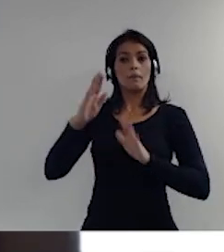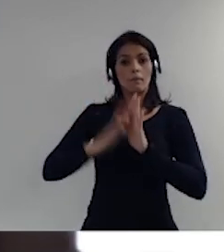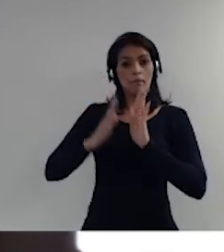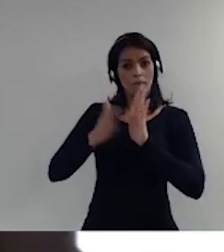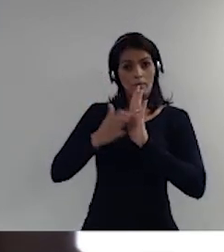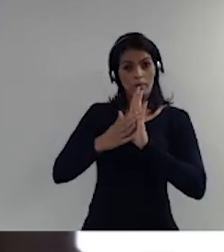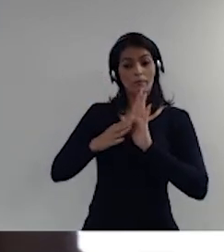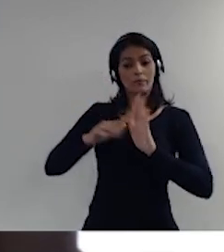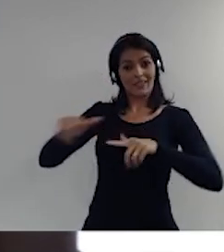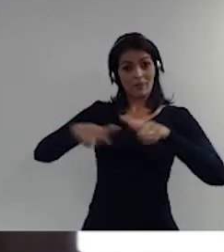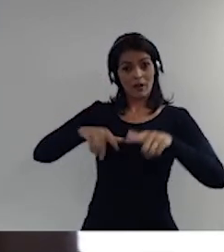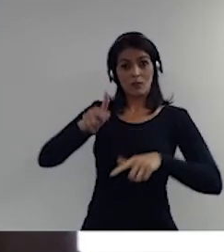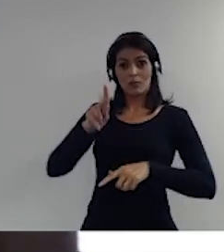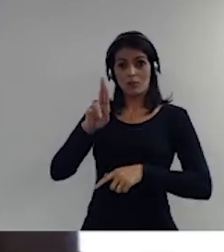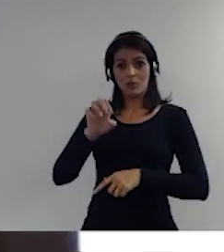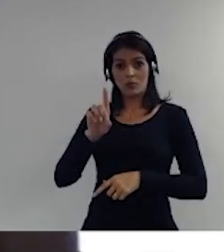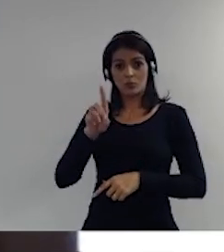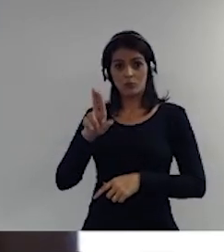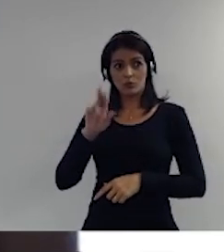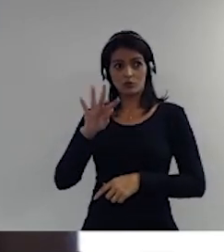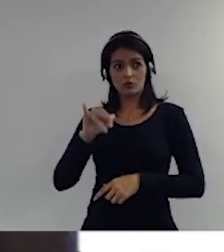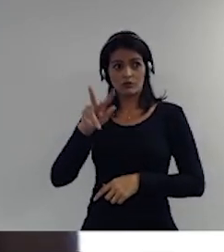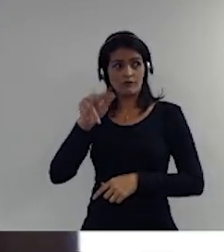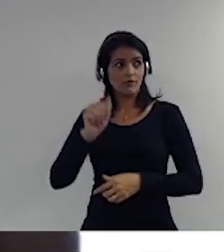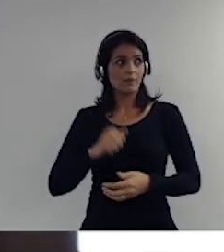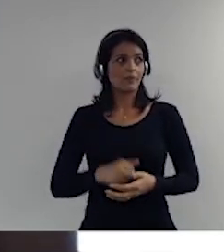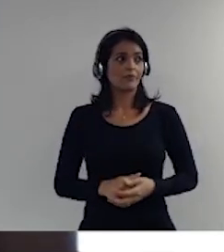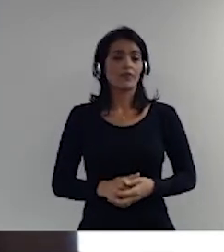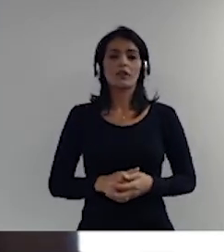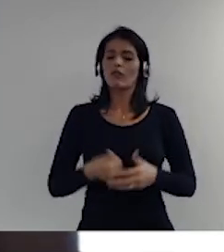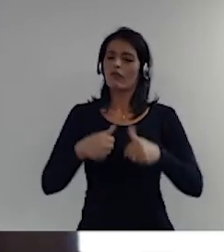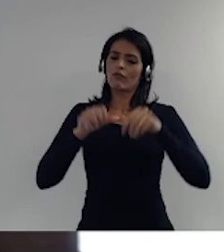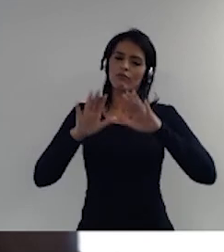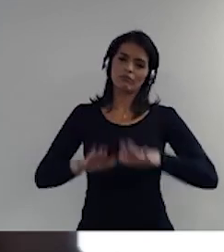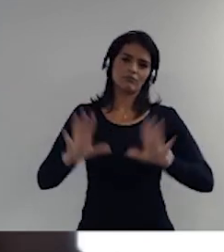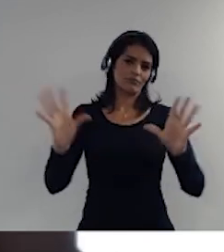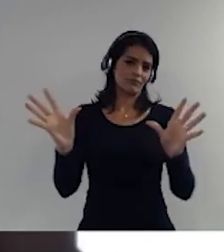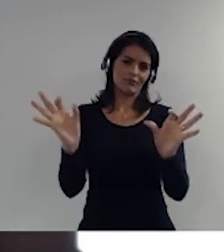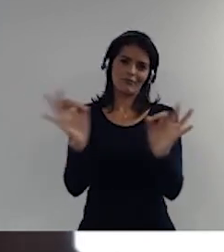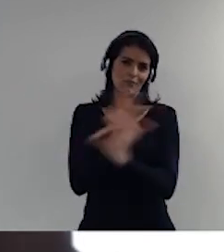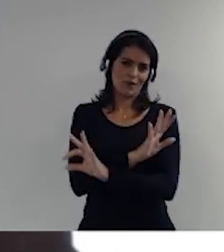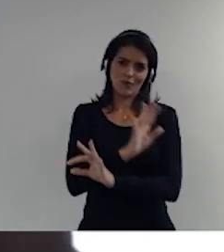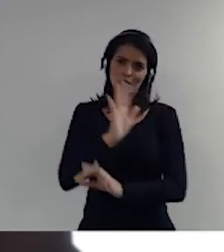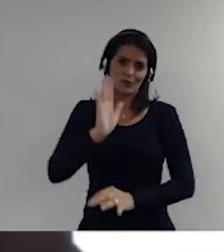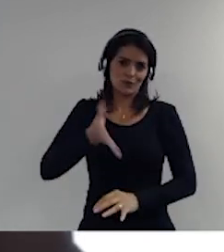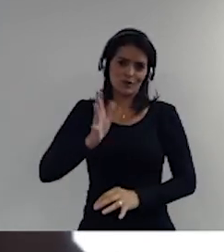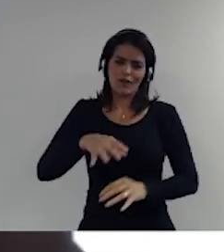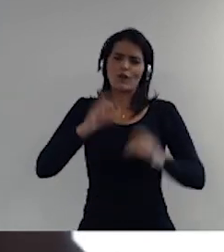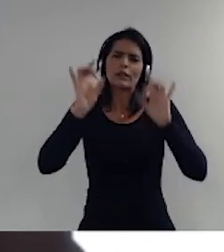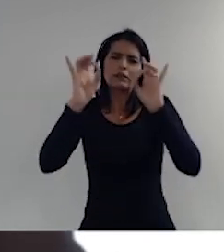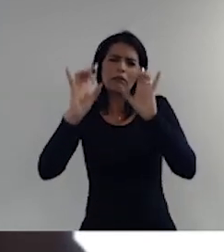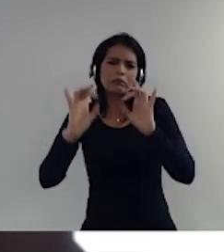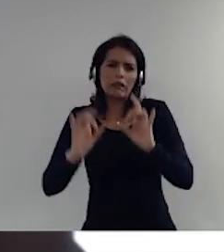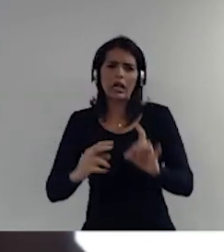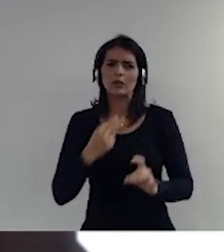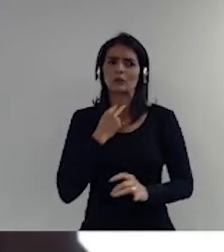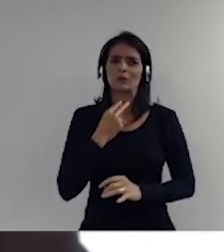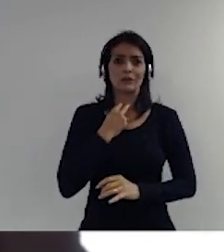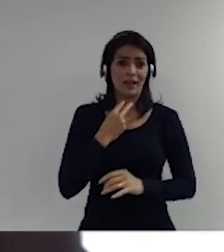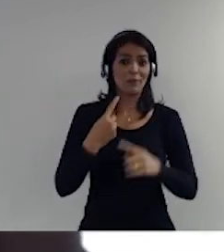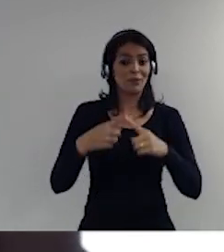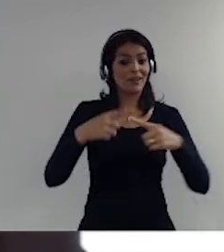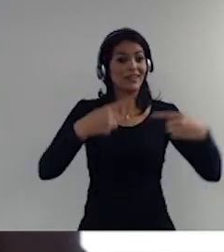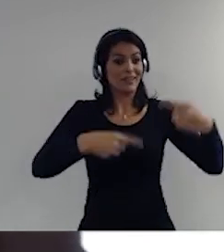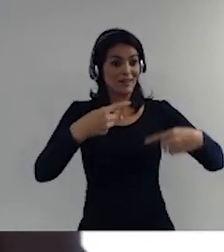produtiva. Então, eu vou ficando por aqui, não vou entrar em maiores detalhes, porque eu acho que a gente tem um tempinho para o debate e